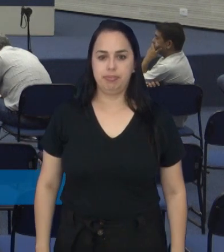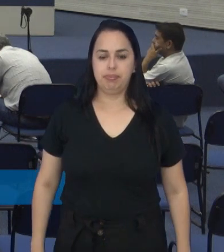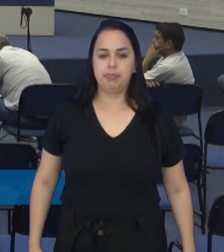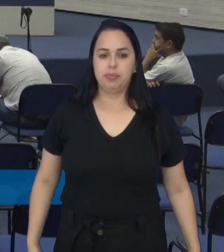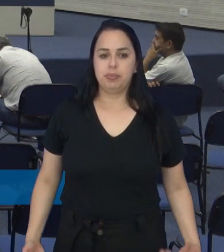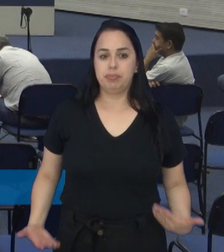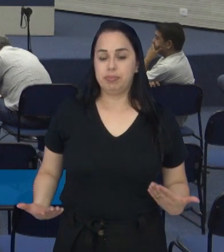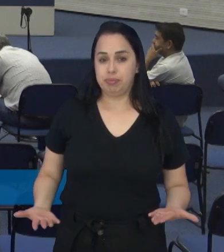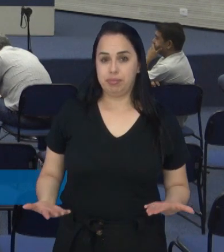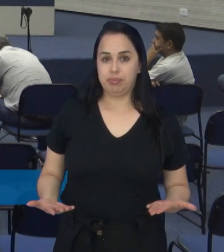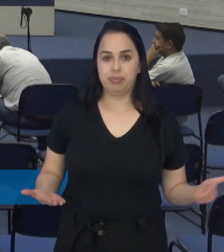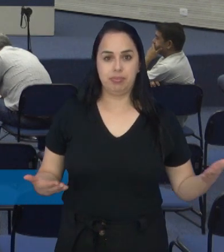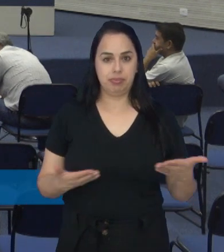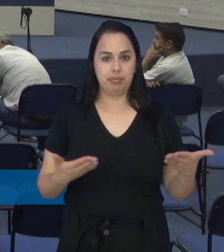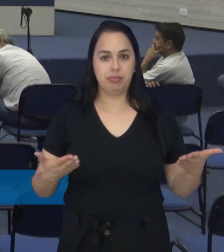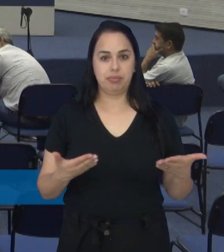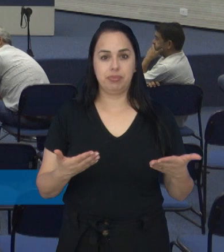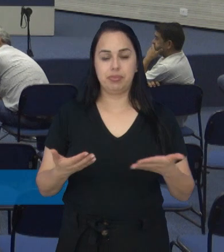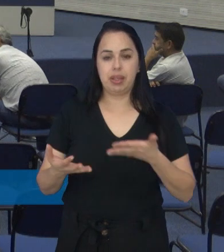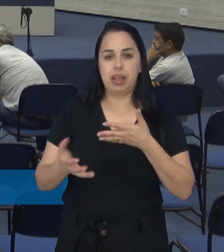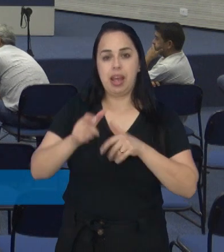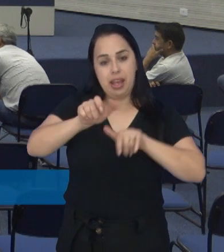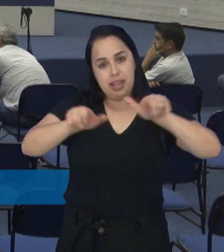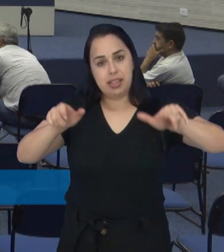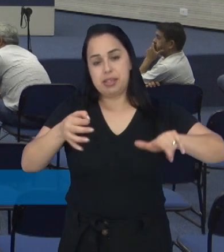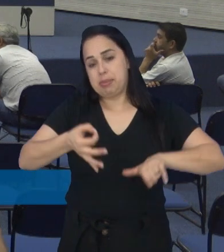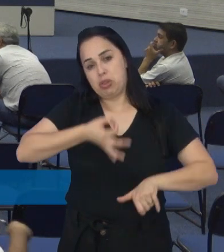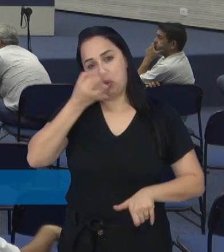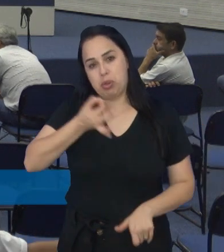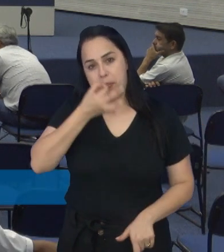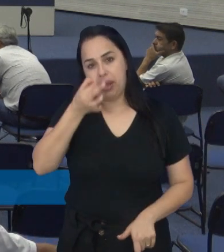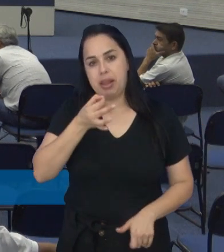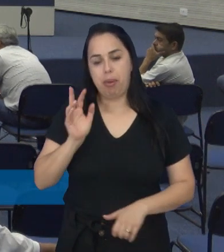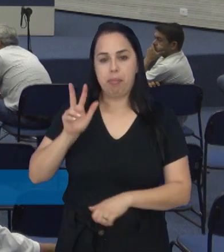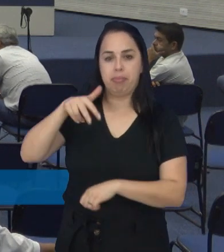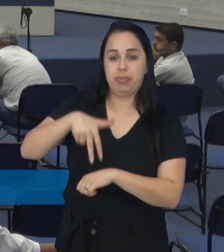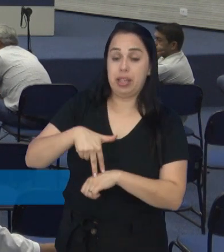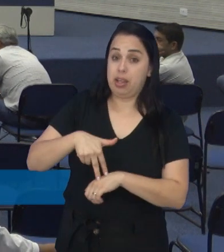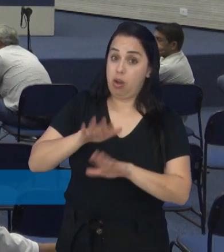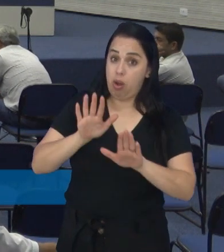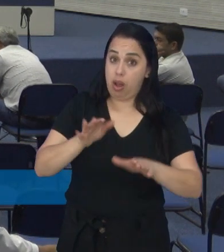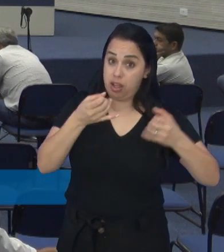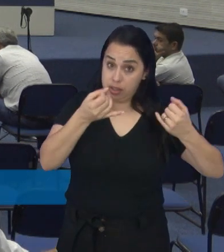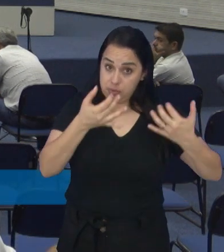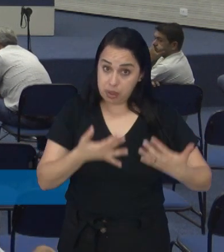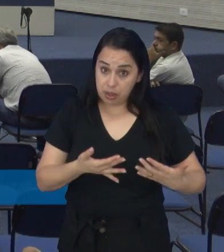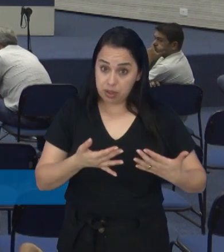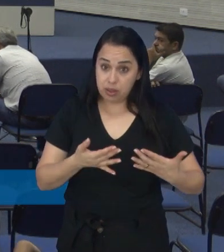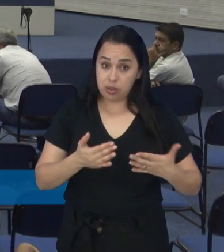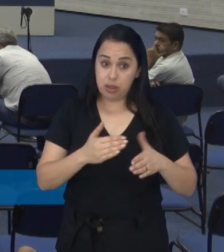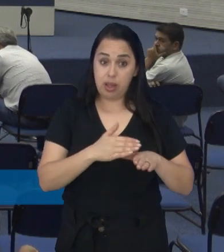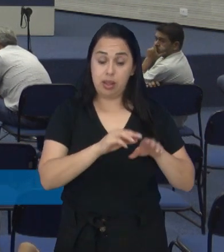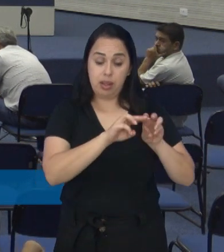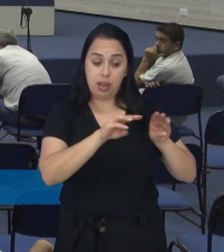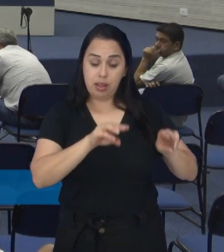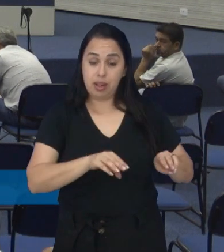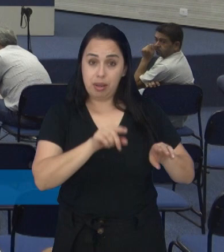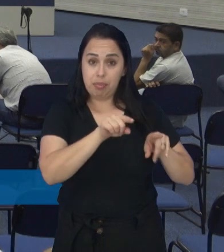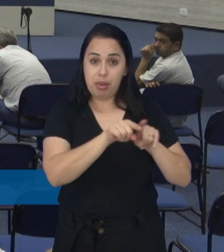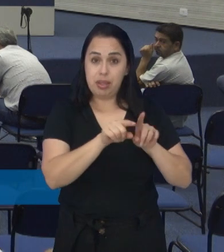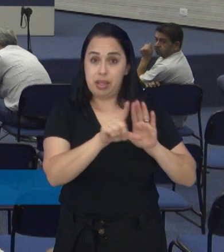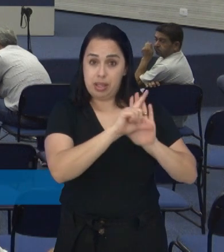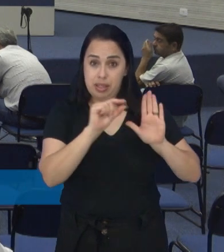bom teremos agora a manifestação do cidadãos inscritos esclarecemos que conforme o Ato da mesa 5 de 2023